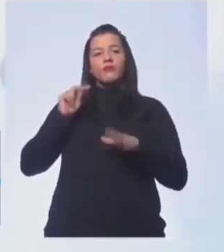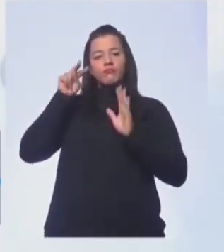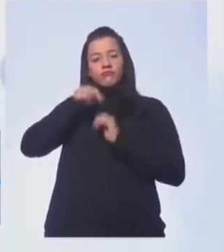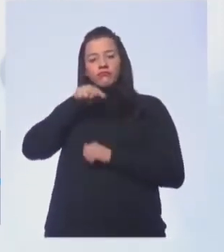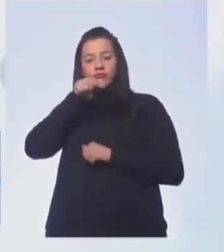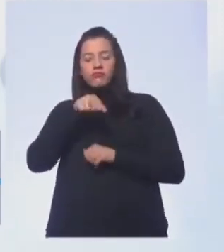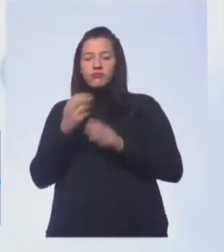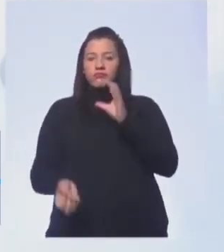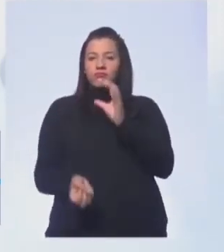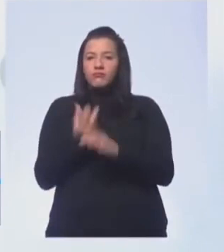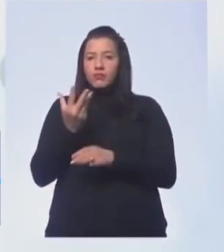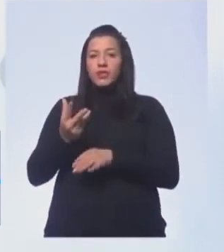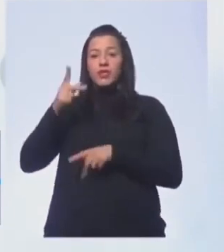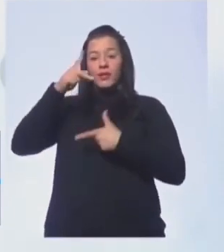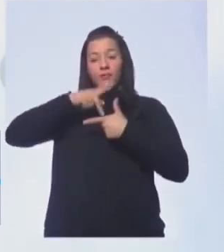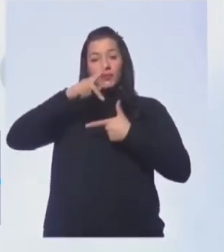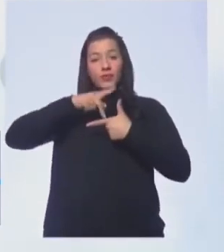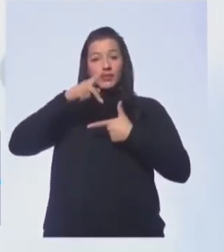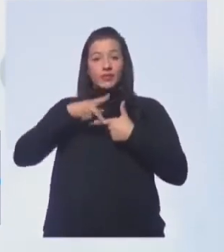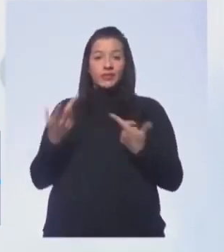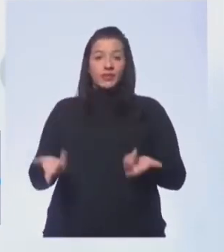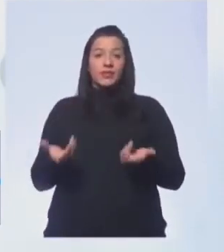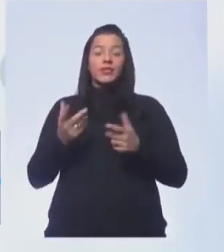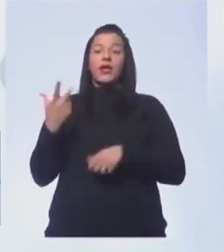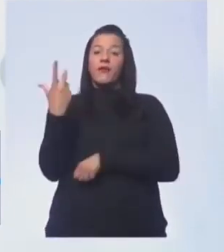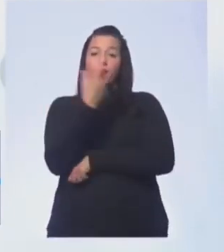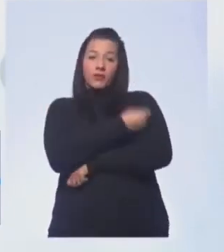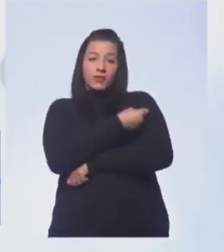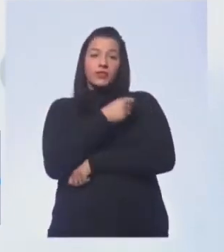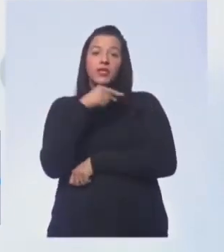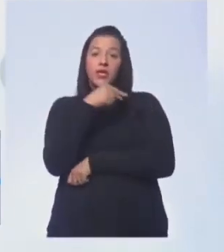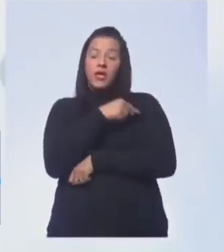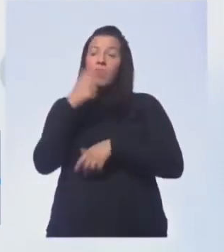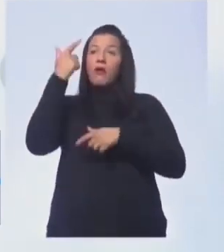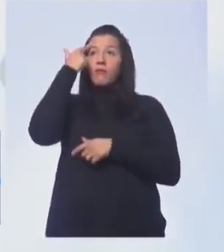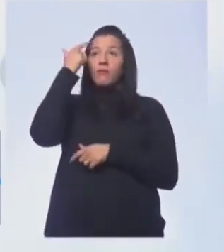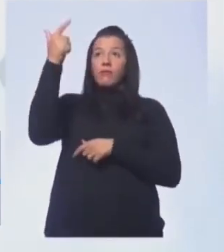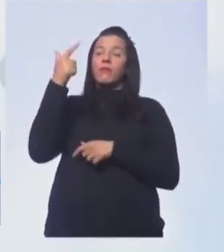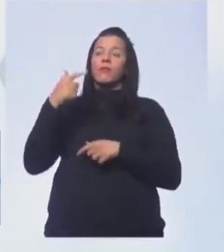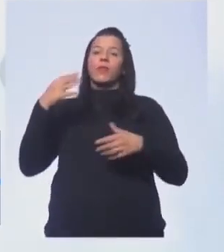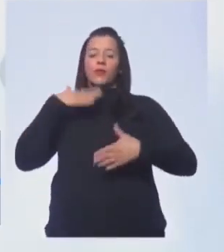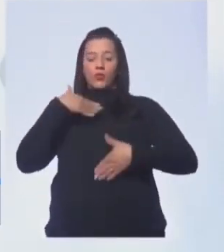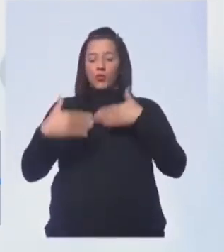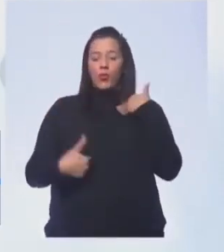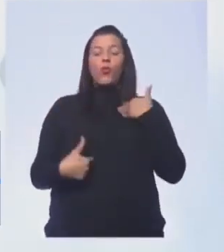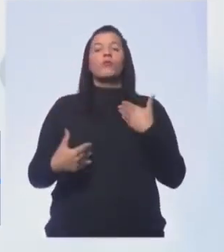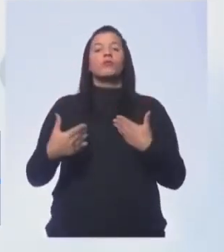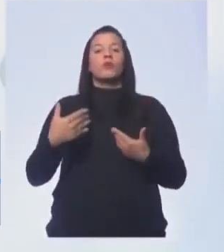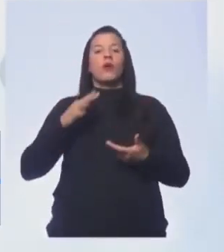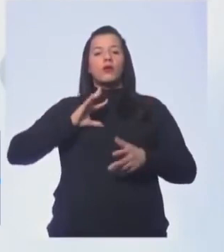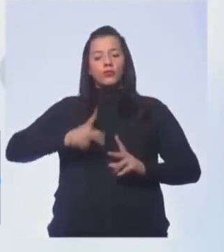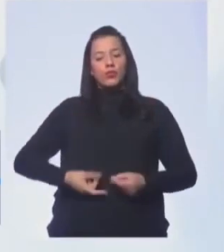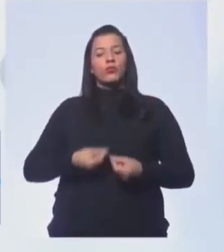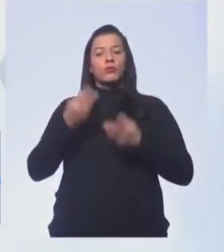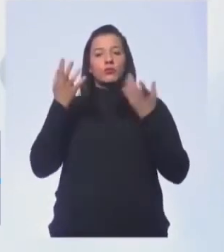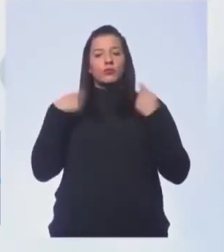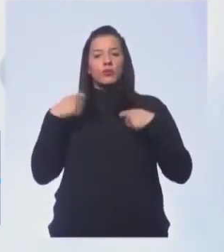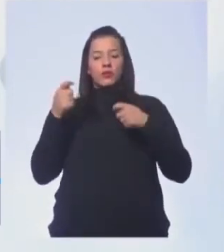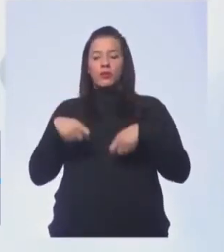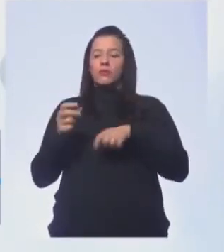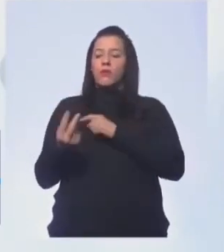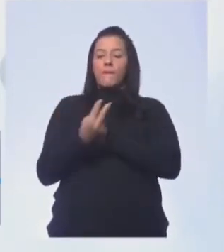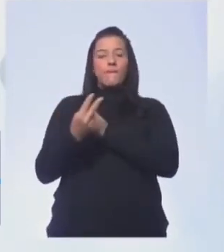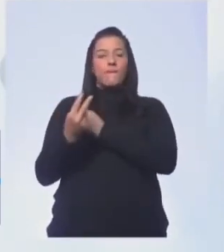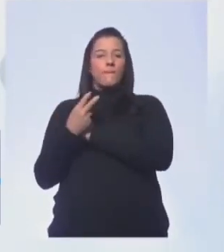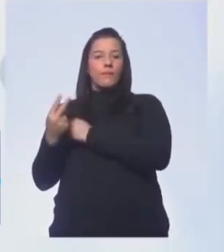para poder criar proteína. Então, a vacina ela vai trazer essa ideia para dentro do organismo do ser humano e o próprio